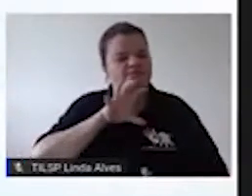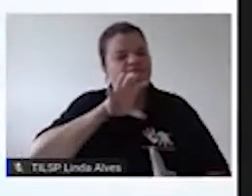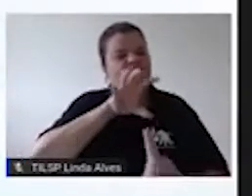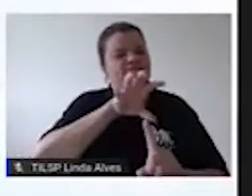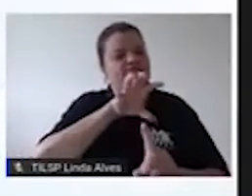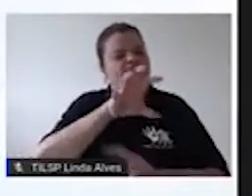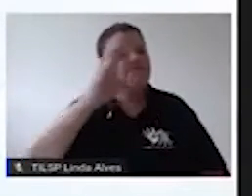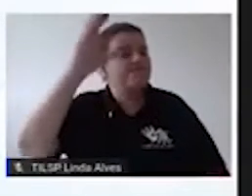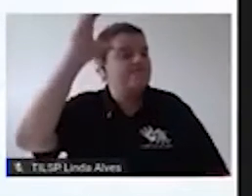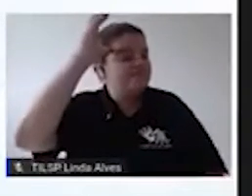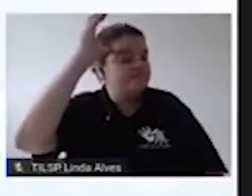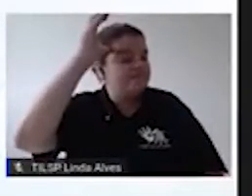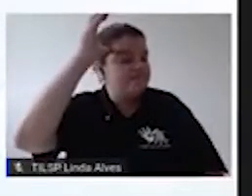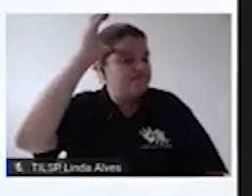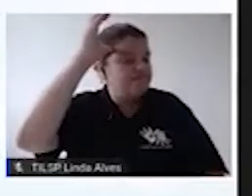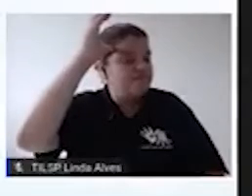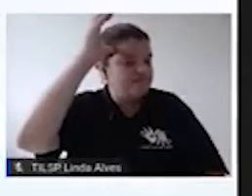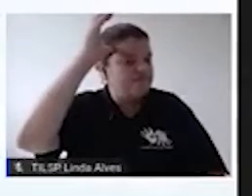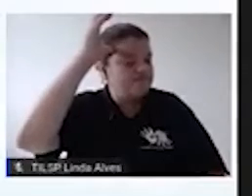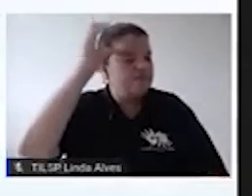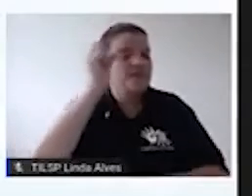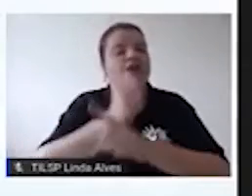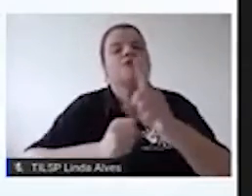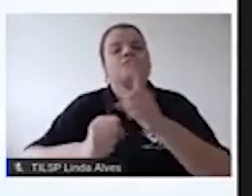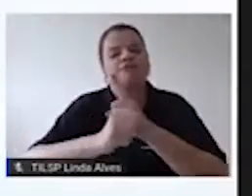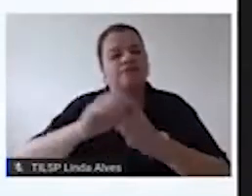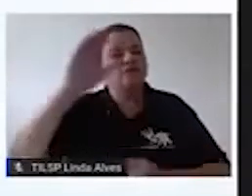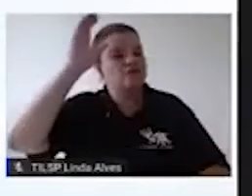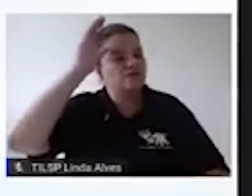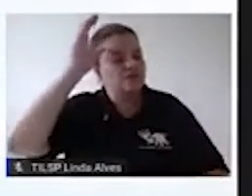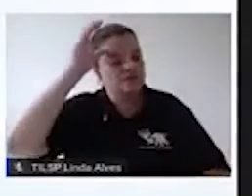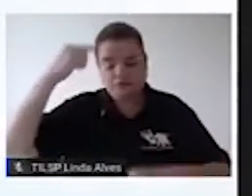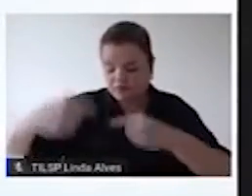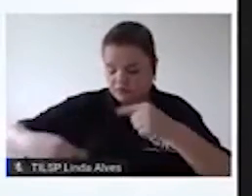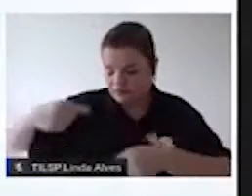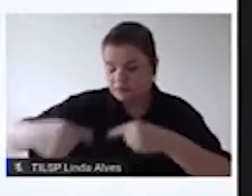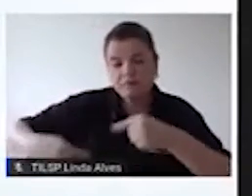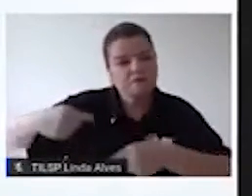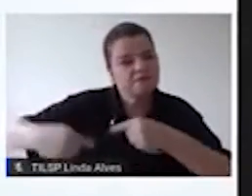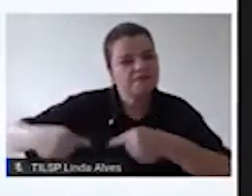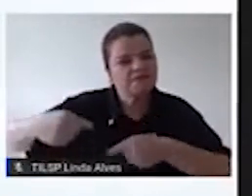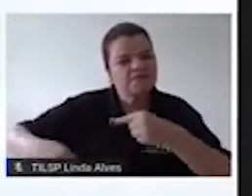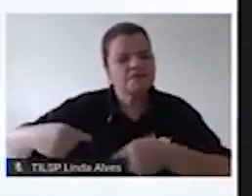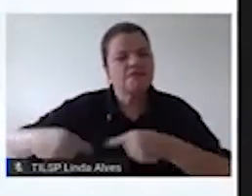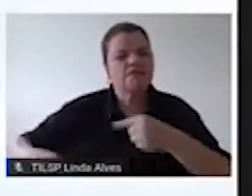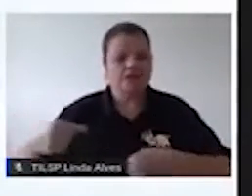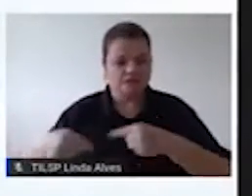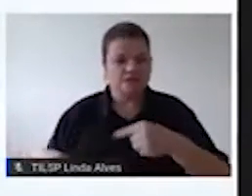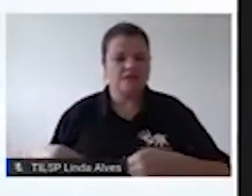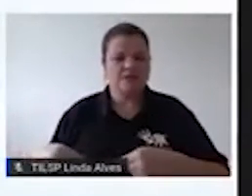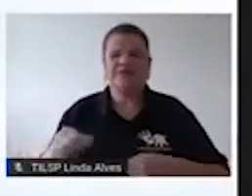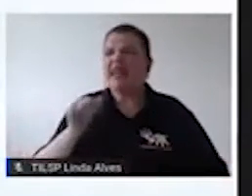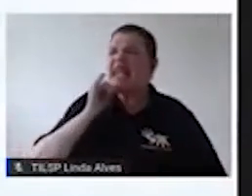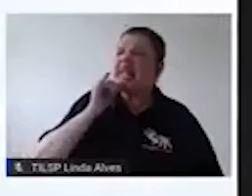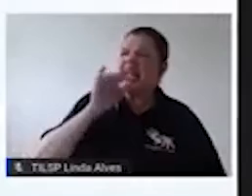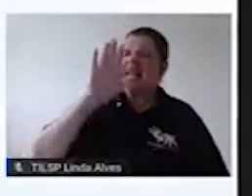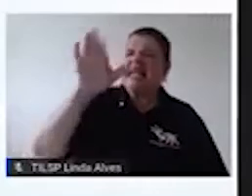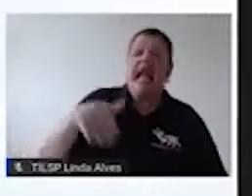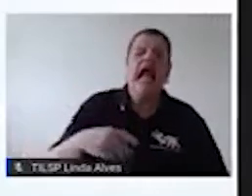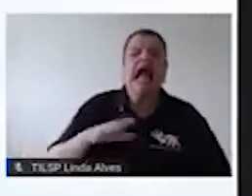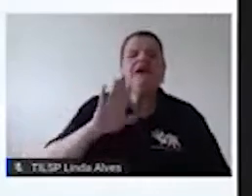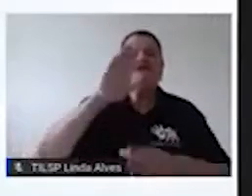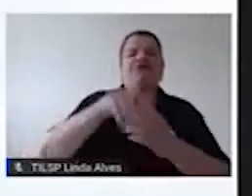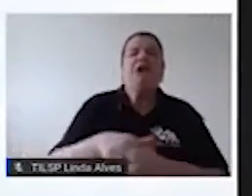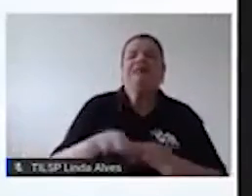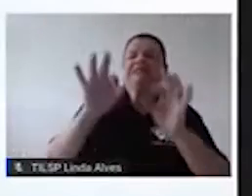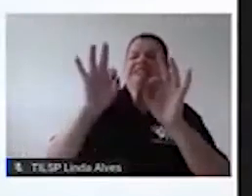essa consciência social, essa consciência política, ela não passa só por vote certo,